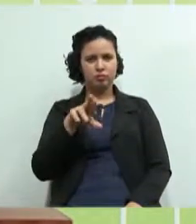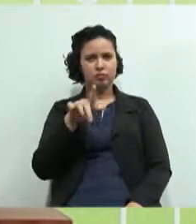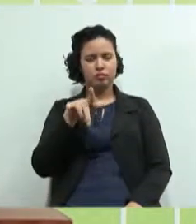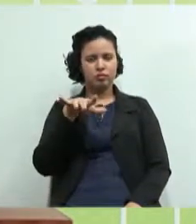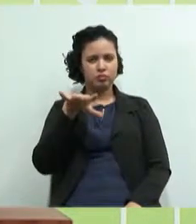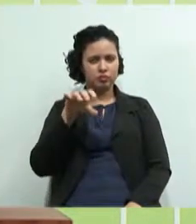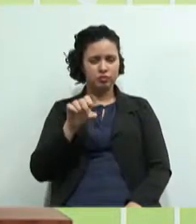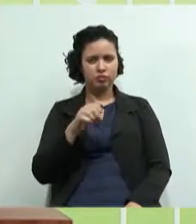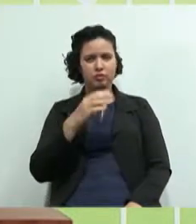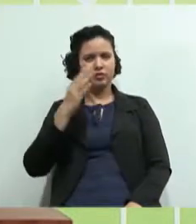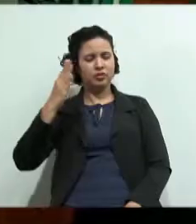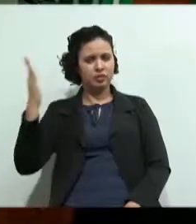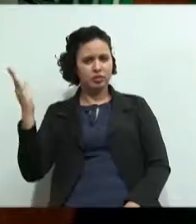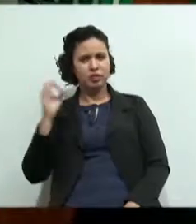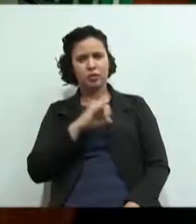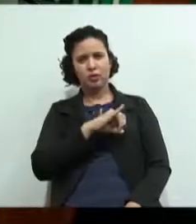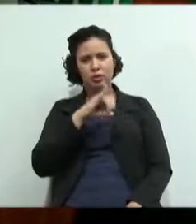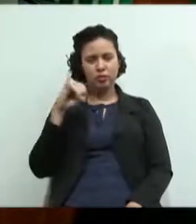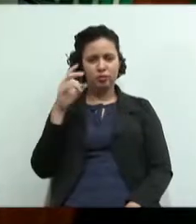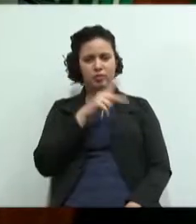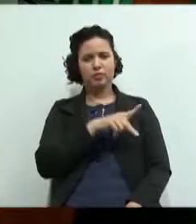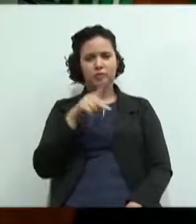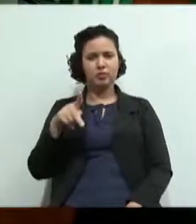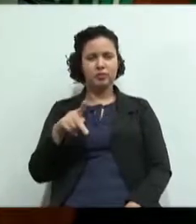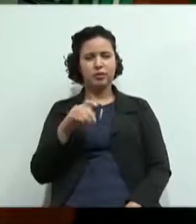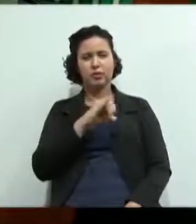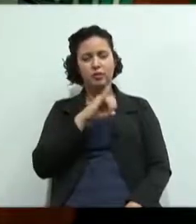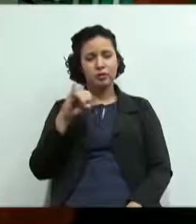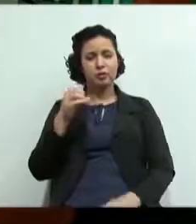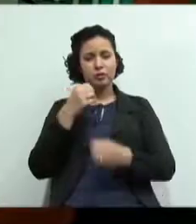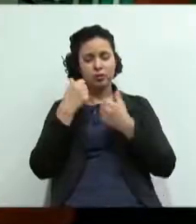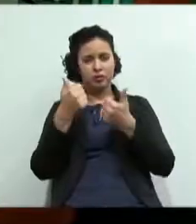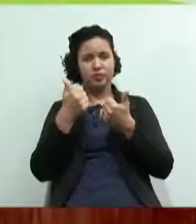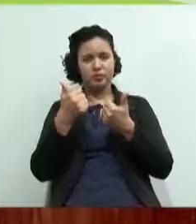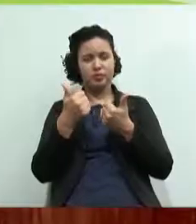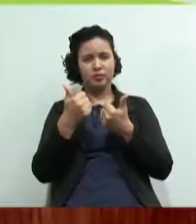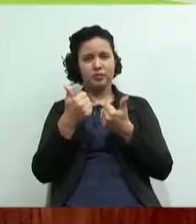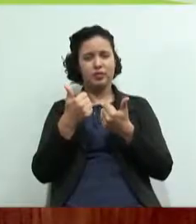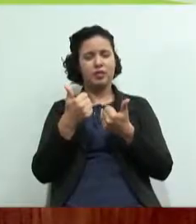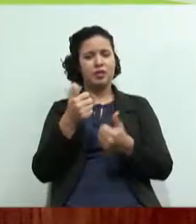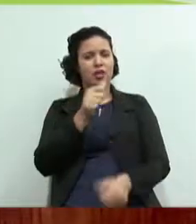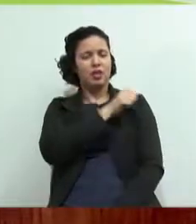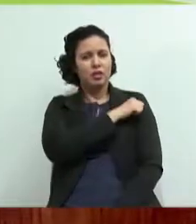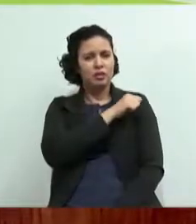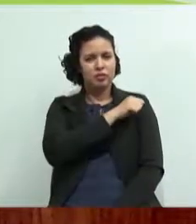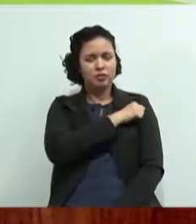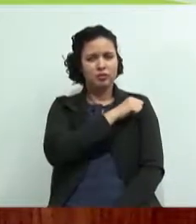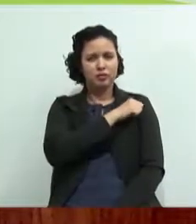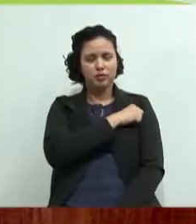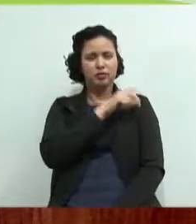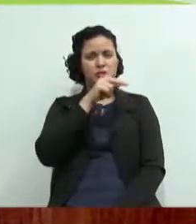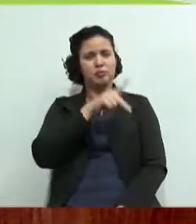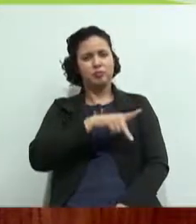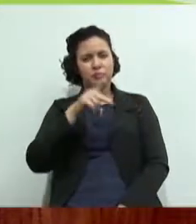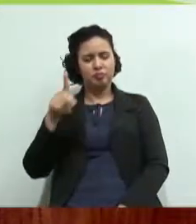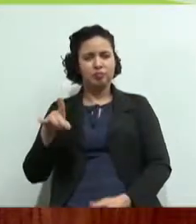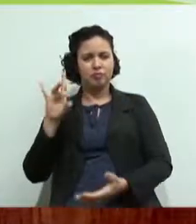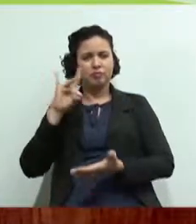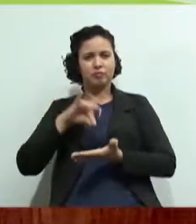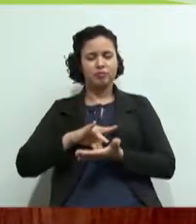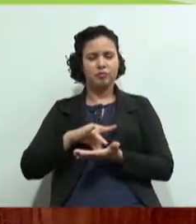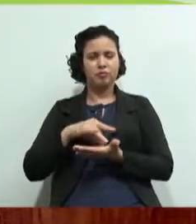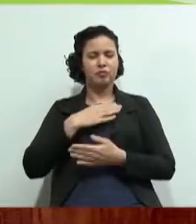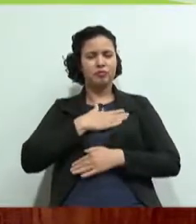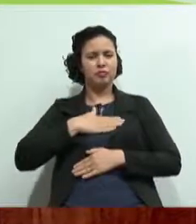se apresentar. Professor, tudo bem, professor? Olá, como vai? Caro aluno, caro aluna, caro professor presencial, é